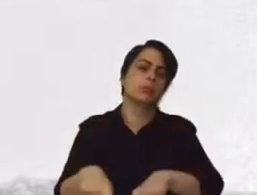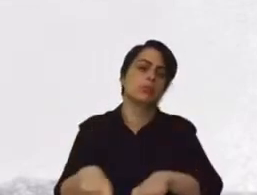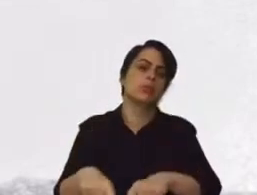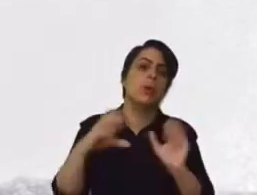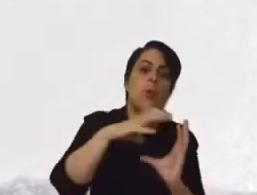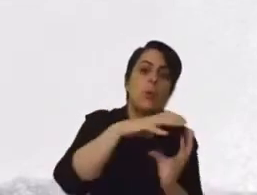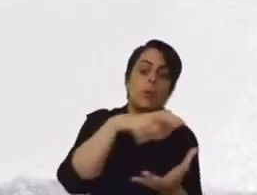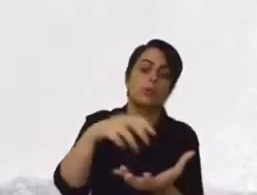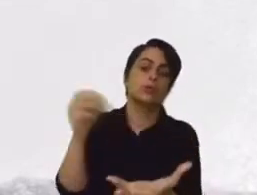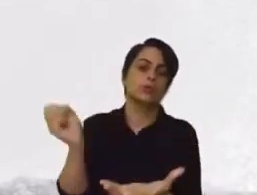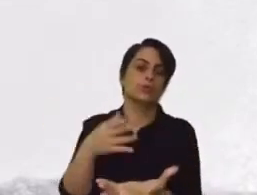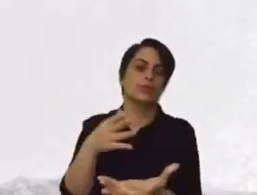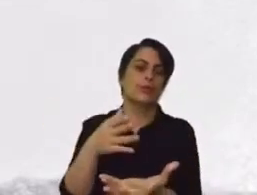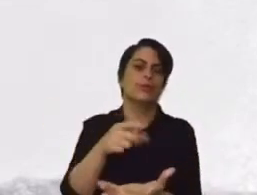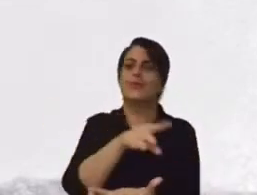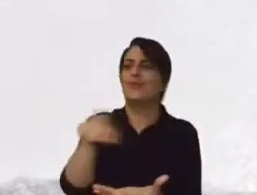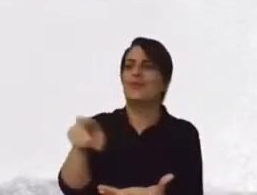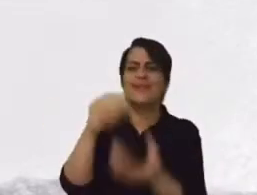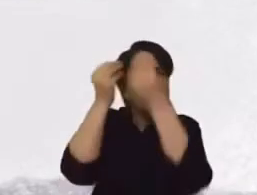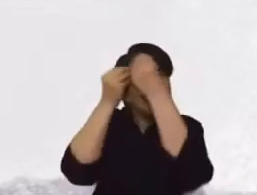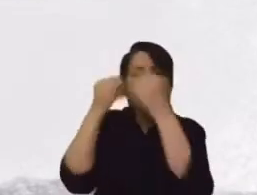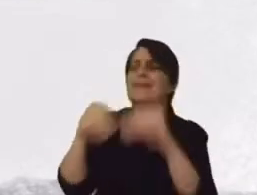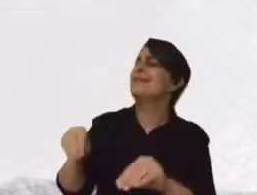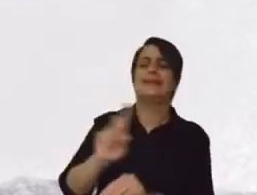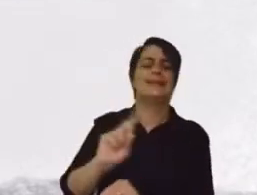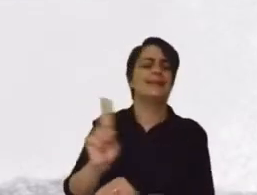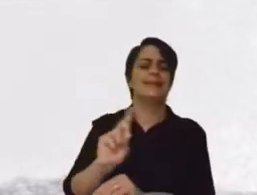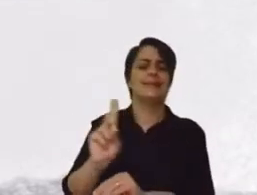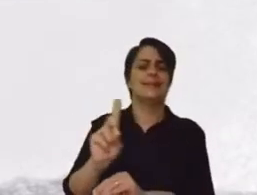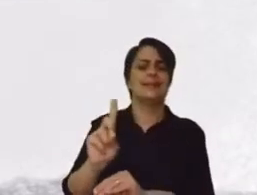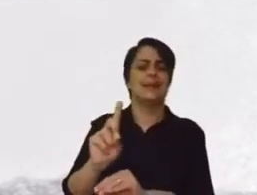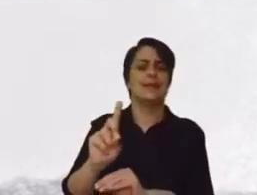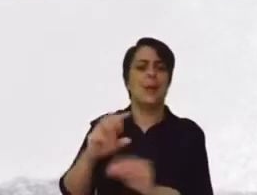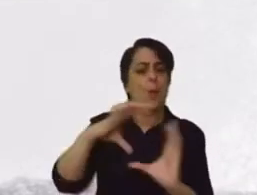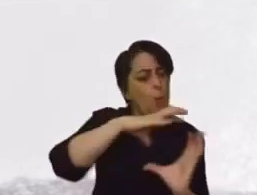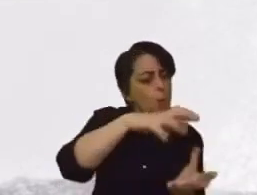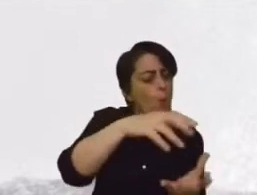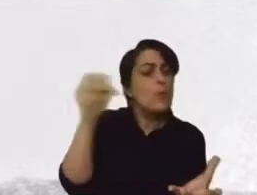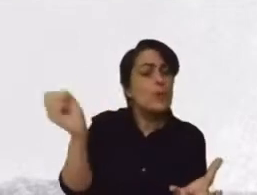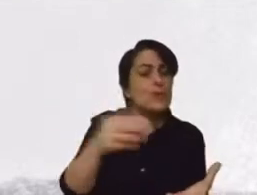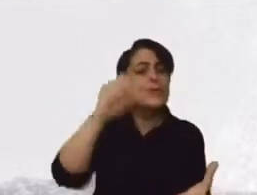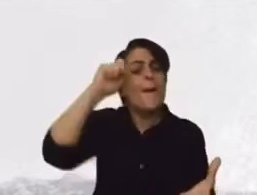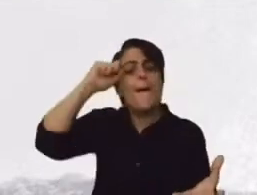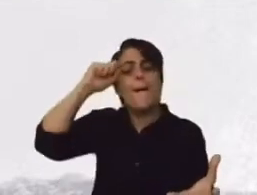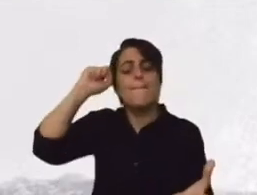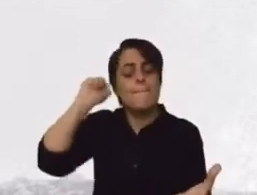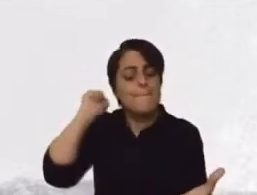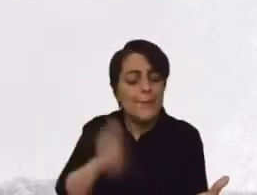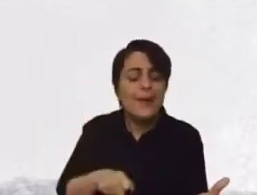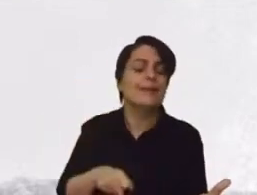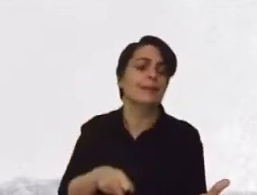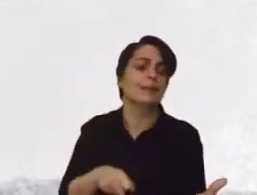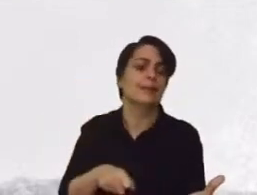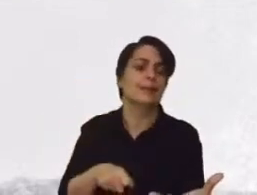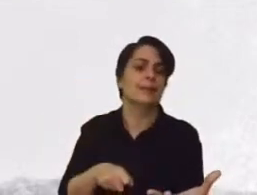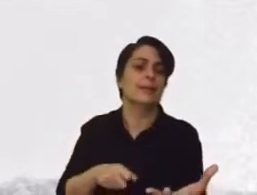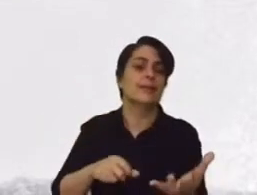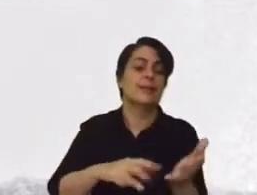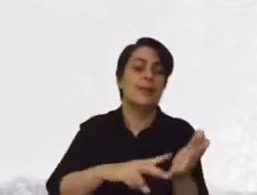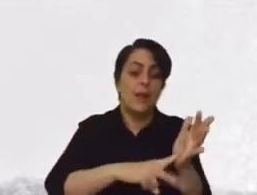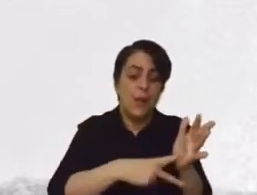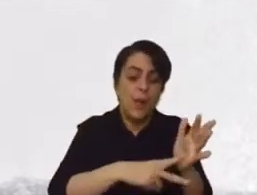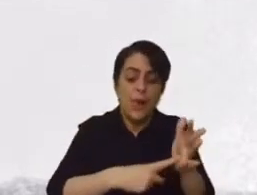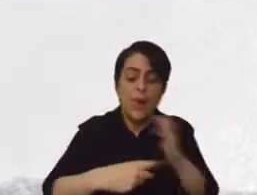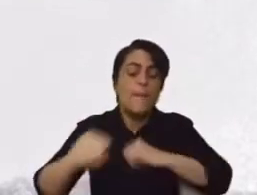não desista nunca. Um outro mundo é possível e um novo movimento sindical é necessário para a gente construir